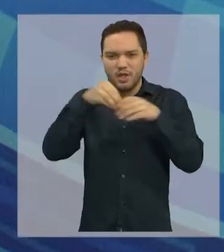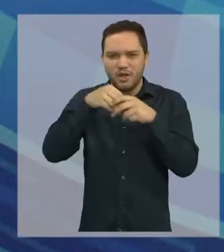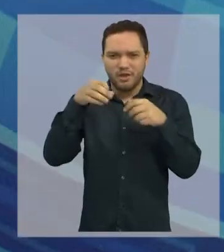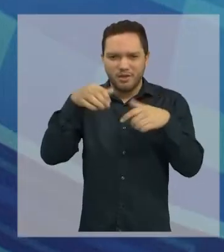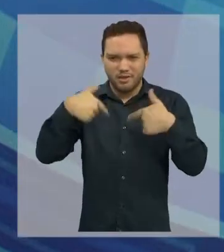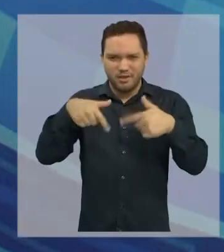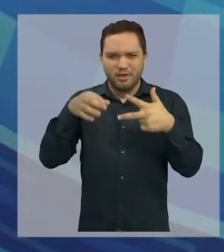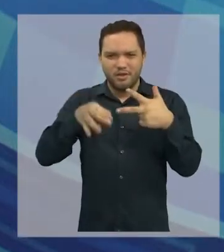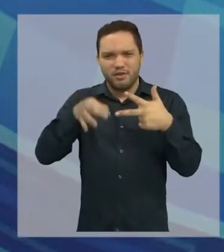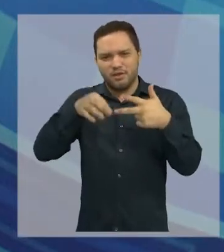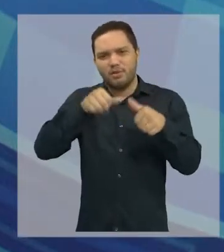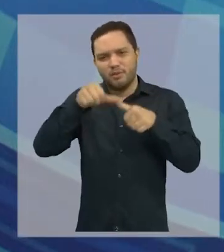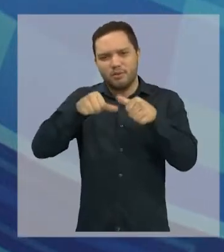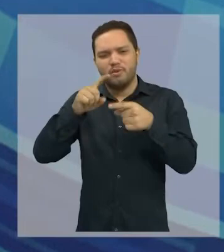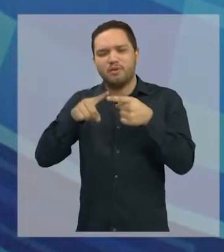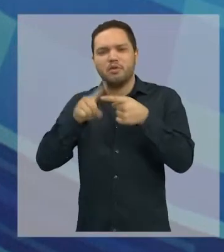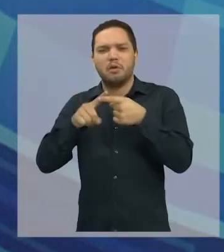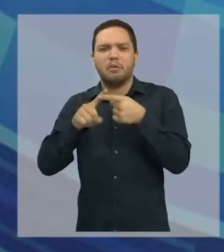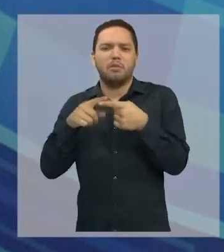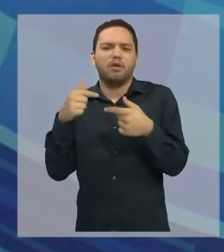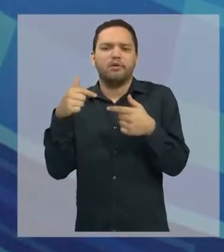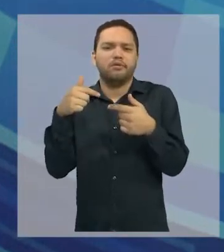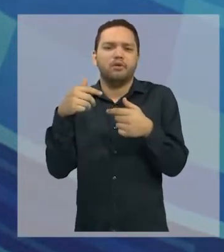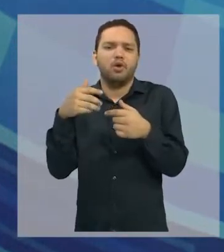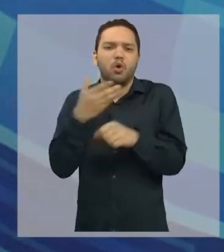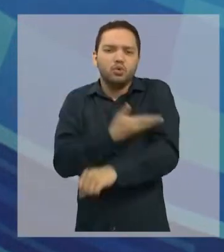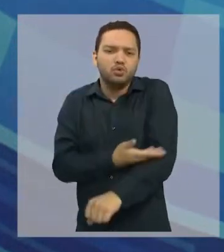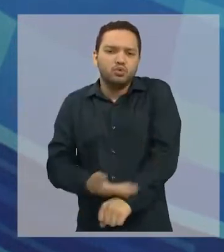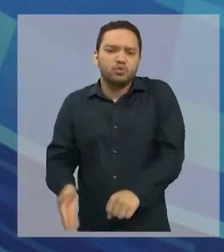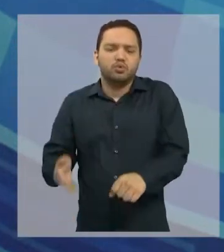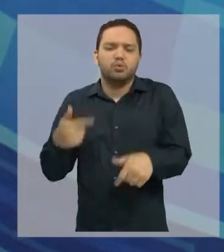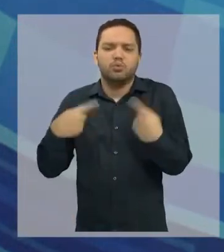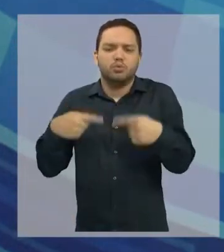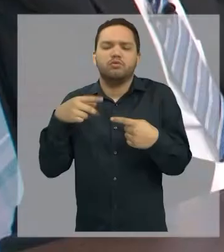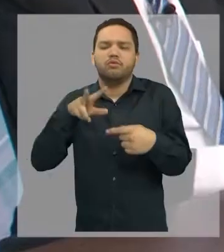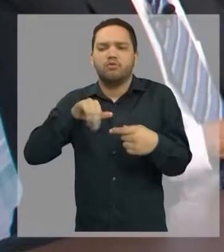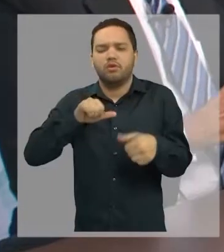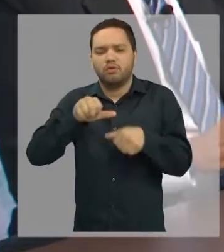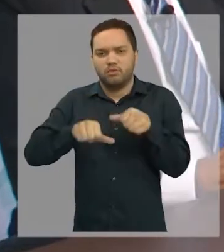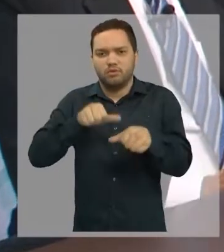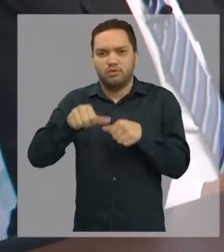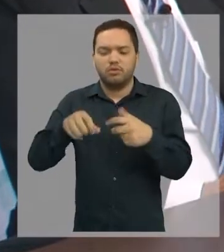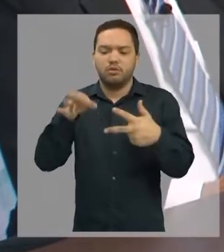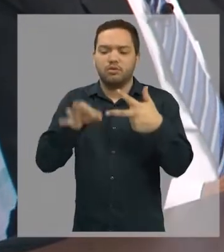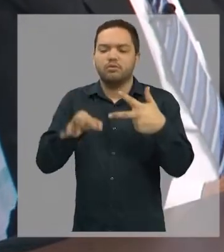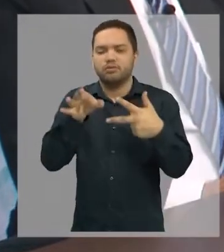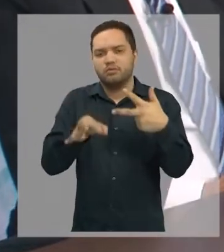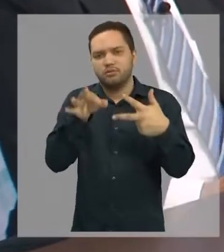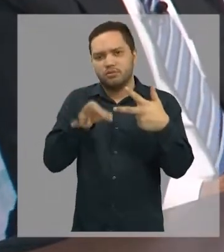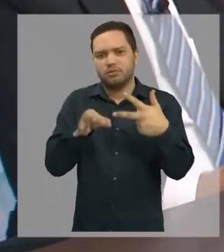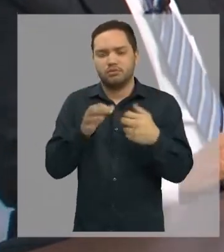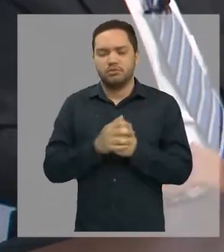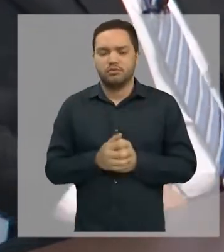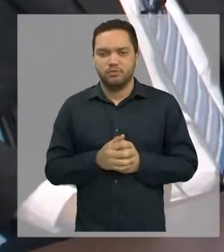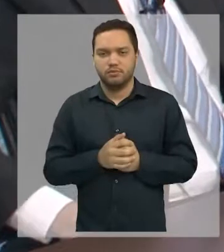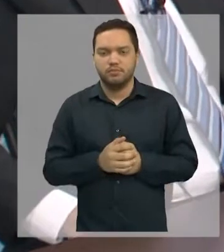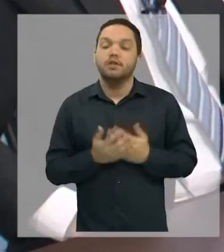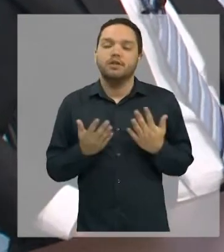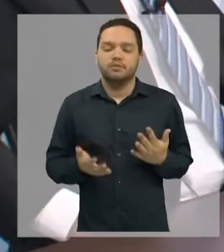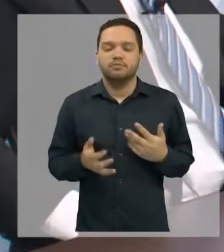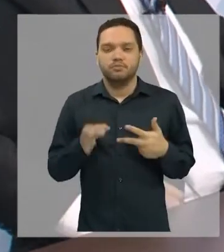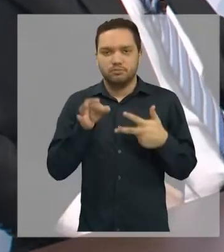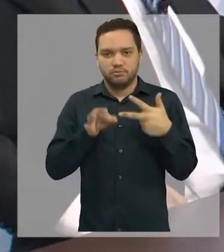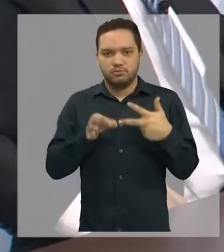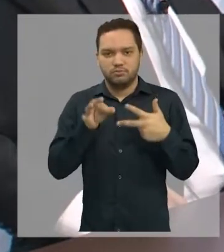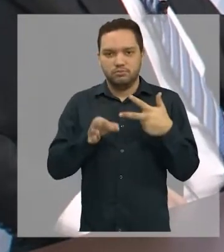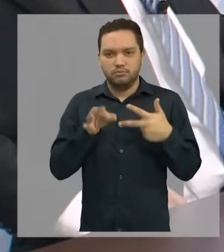de algumas práticas políticas do mundo político. Estamos vendo aí. No Poder Judiciário. Com relação ao Poder Judiciário, primeiro